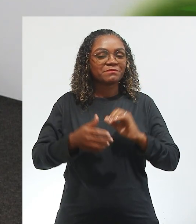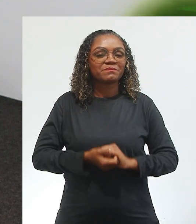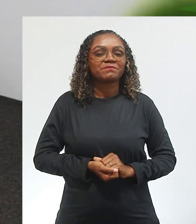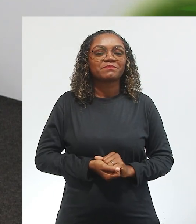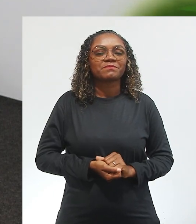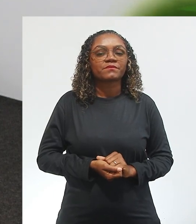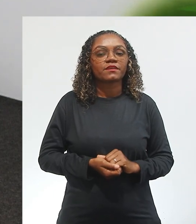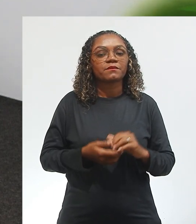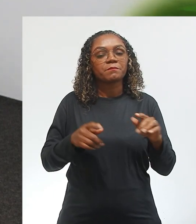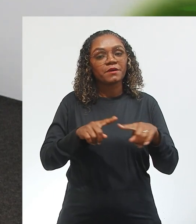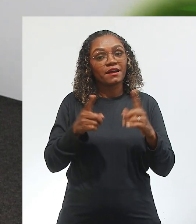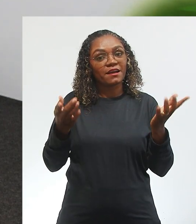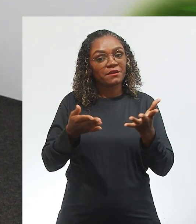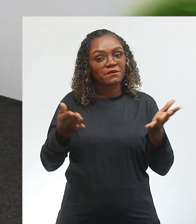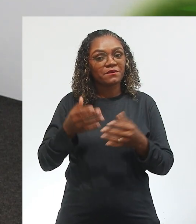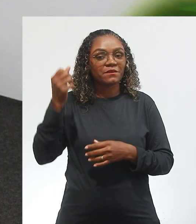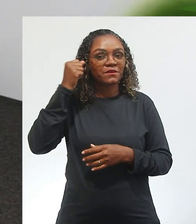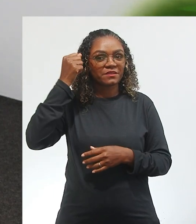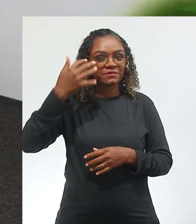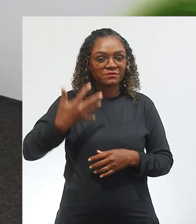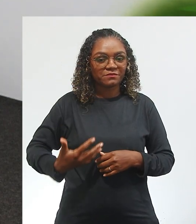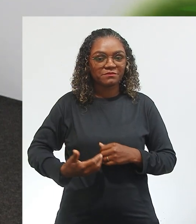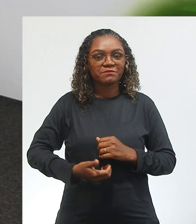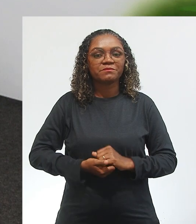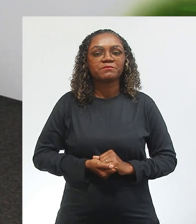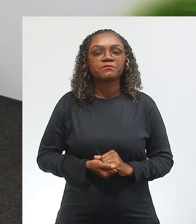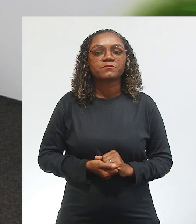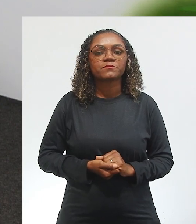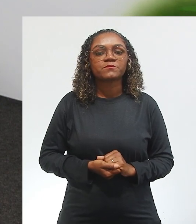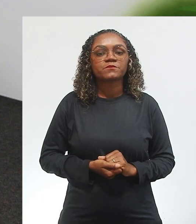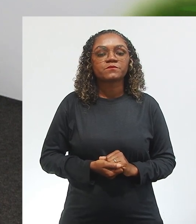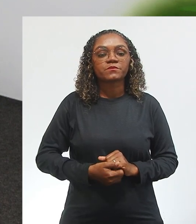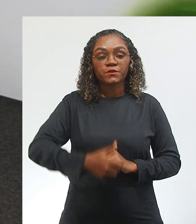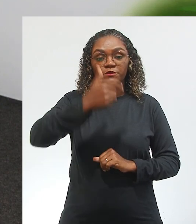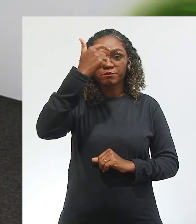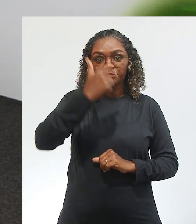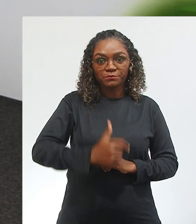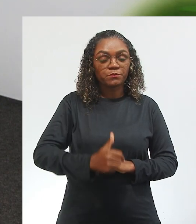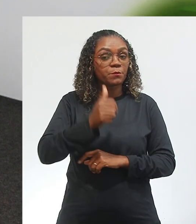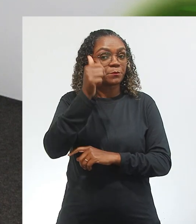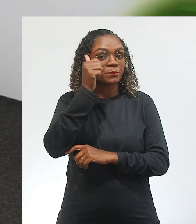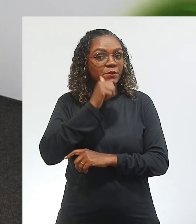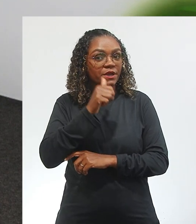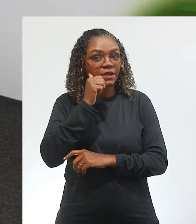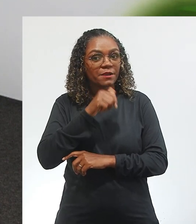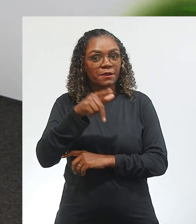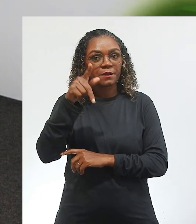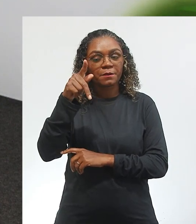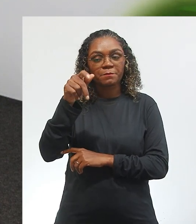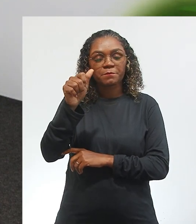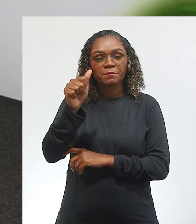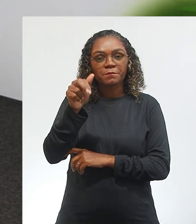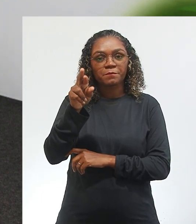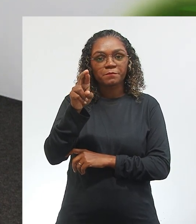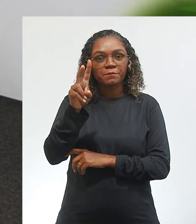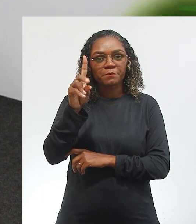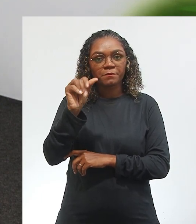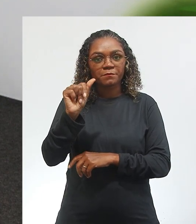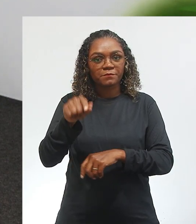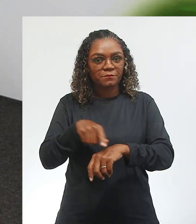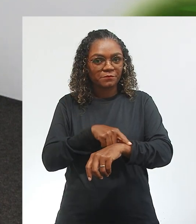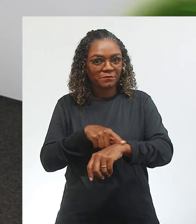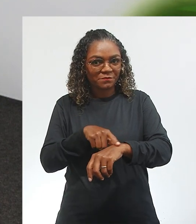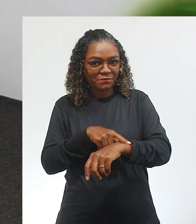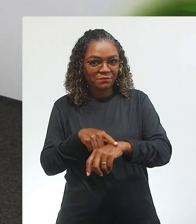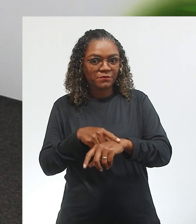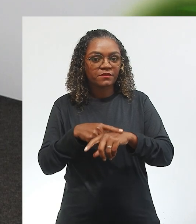antes disso, vou mostrar aqui, falar da minha audiodescrição. Eu sou mulher, parda, cabelos castanhos com